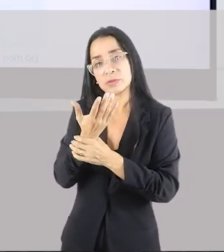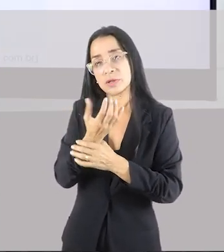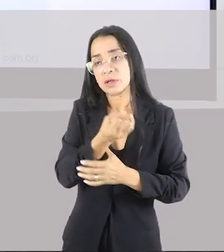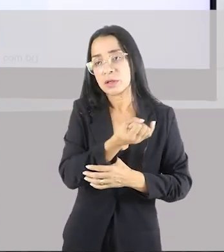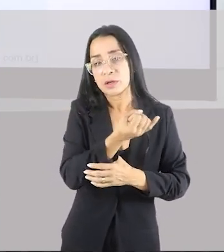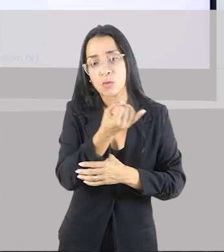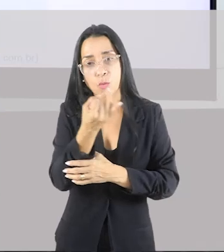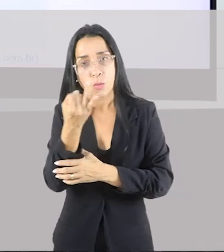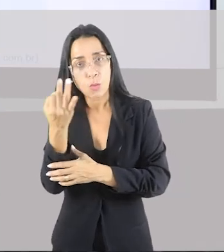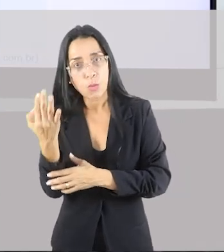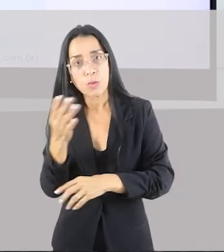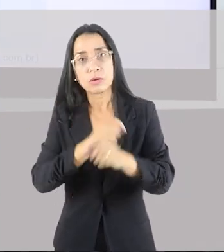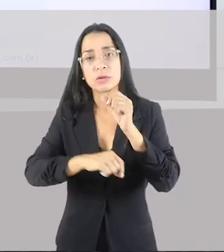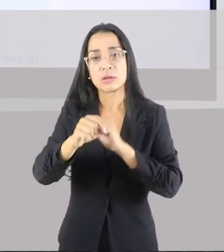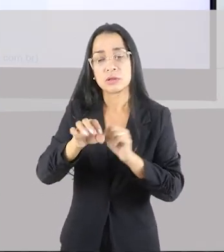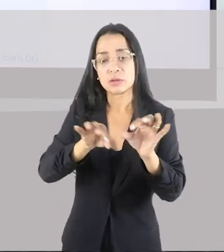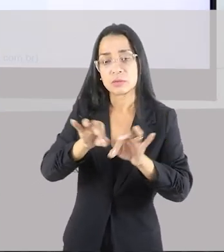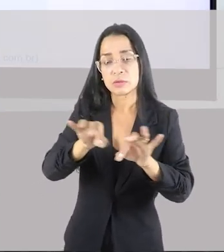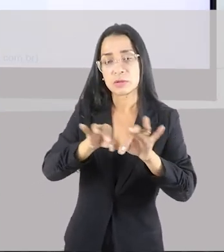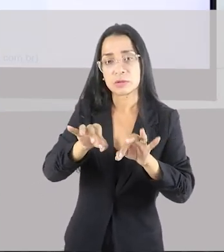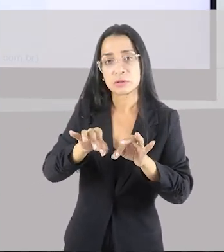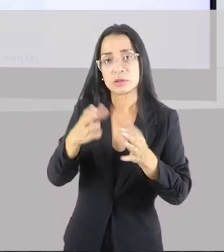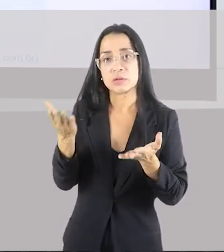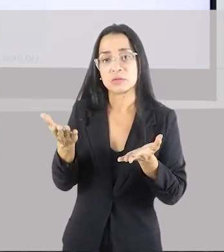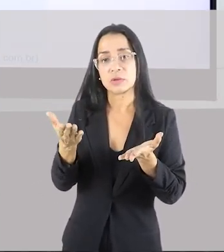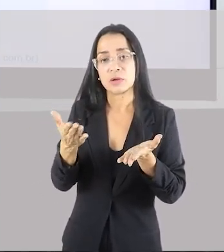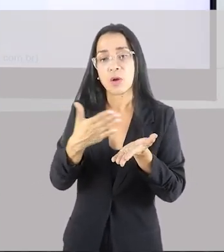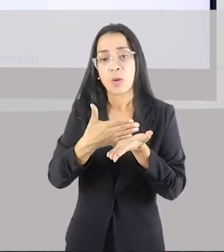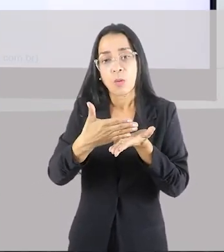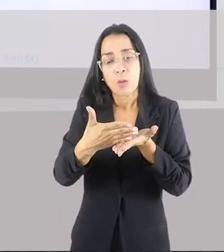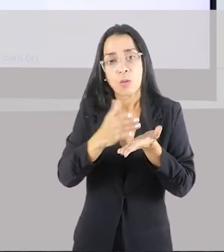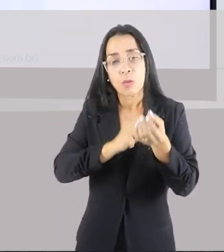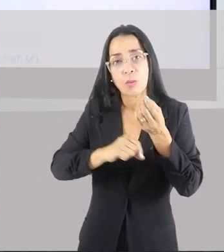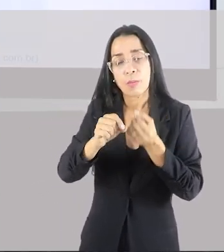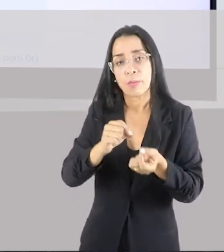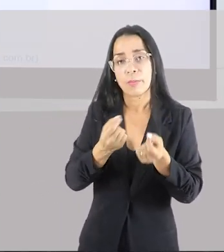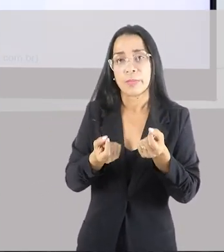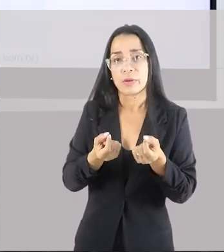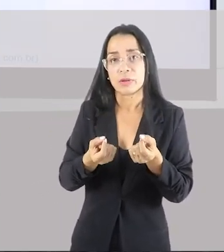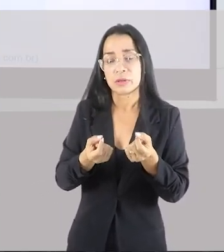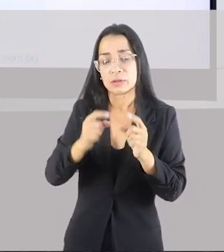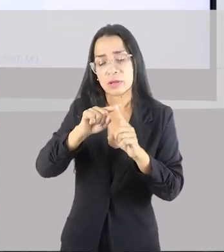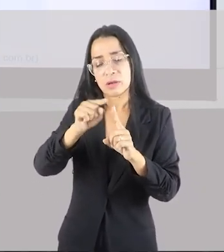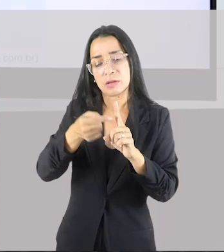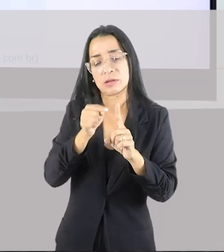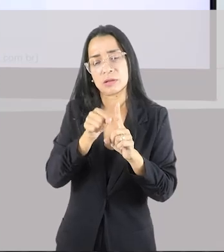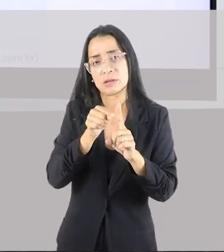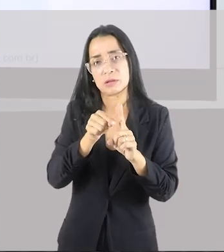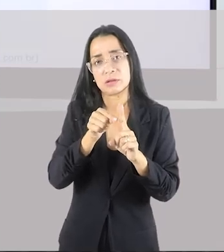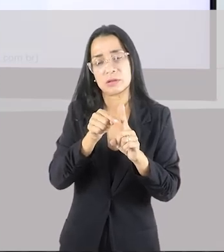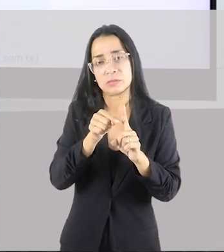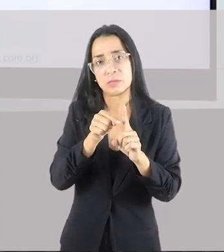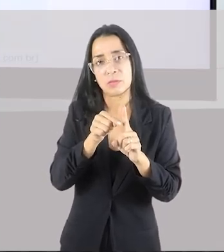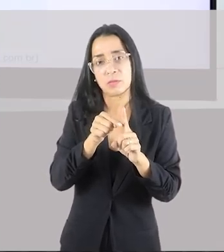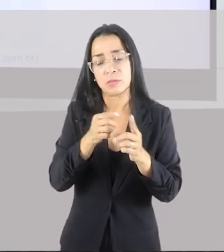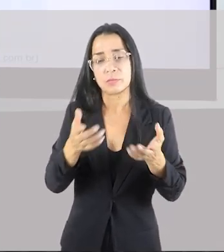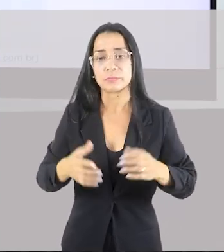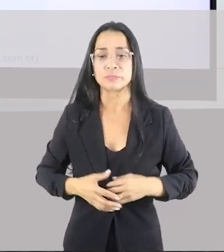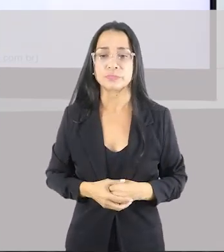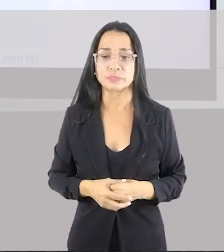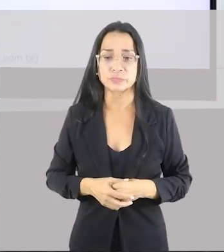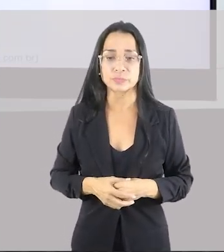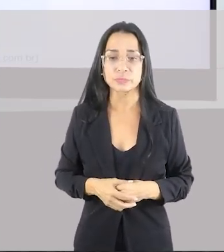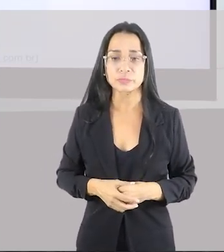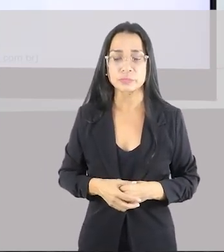quantitativo estabelecido, desde quando, né, passa-se pela fase fetal, desde quando ela está na barriga da mãe,